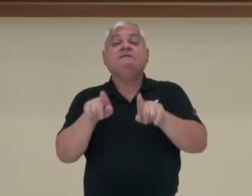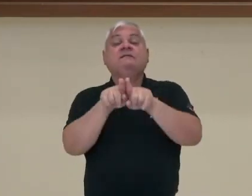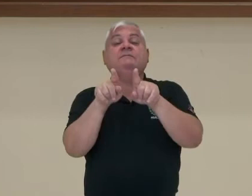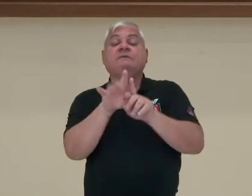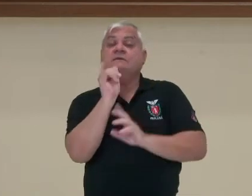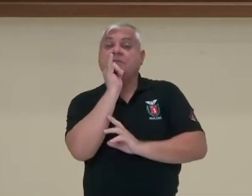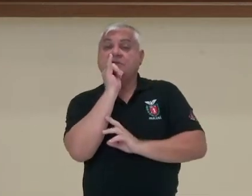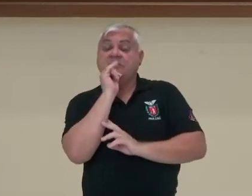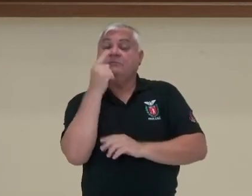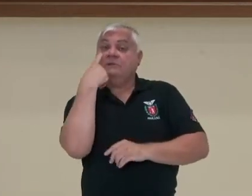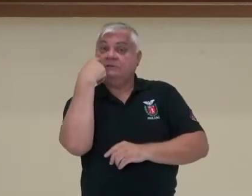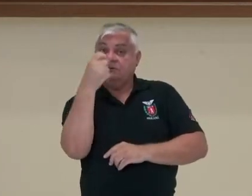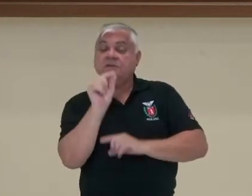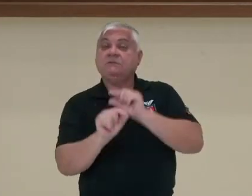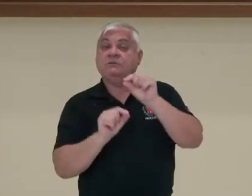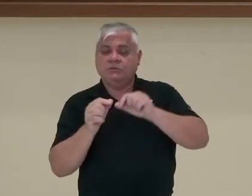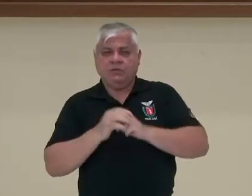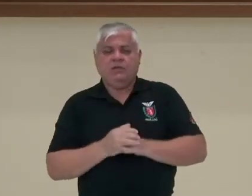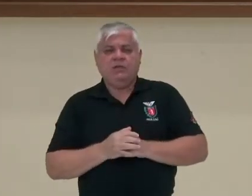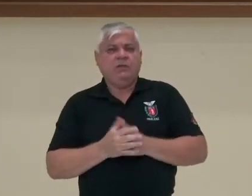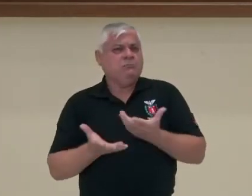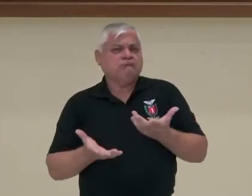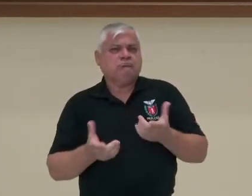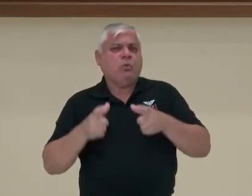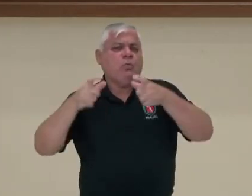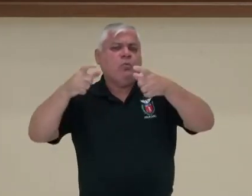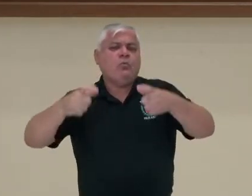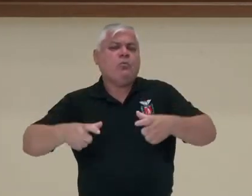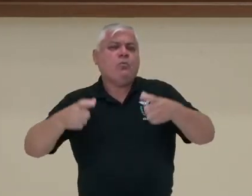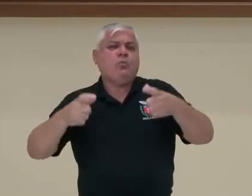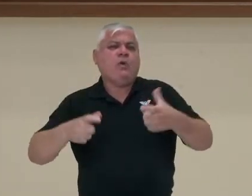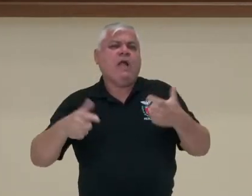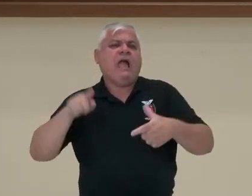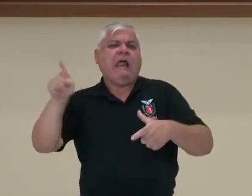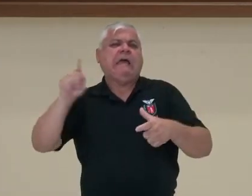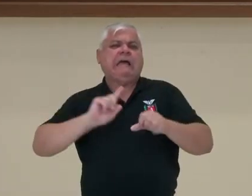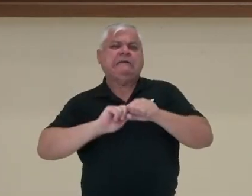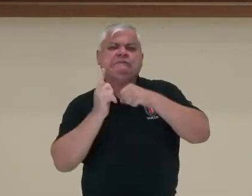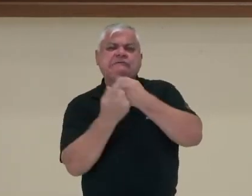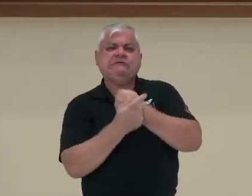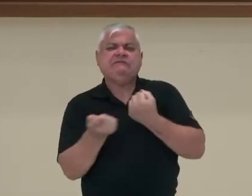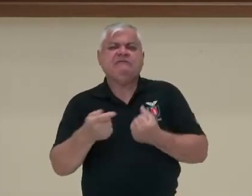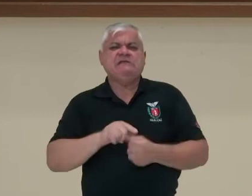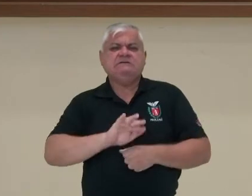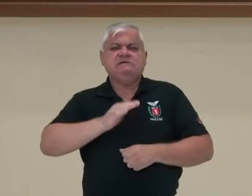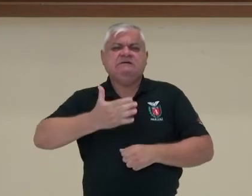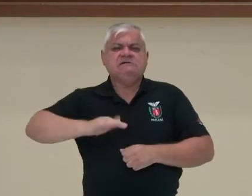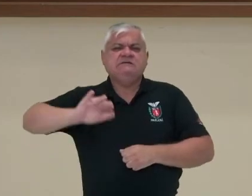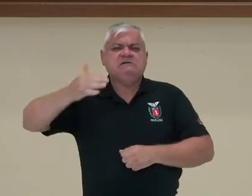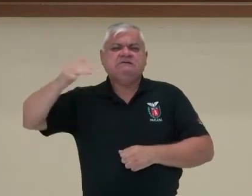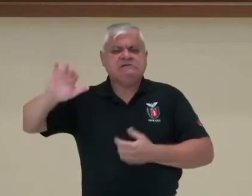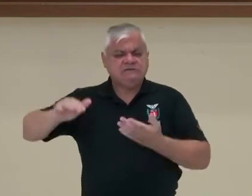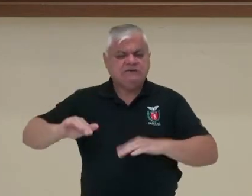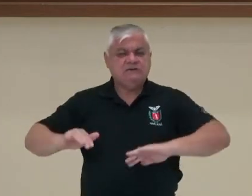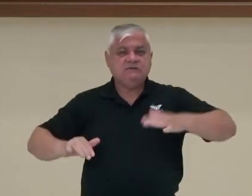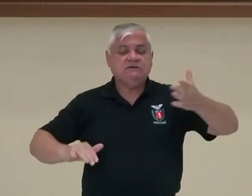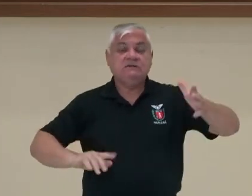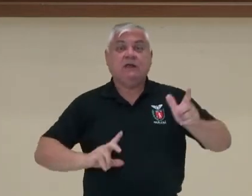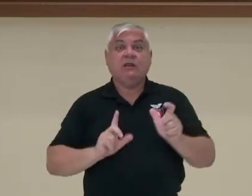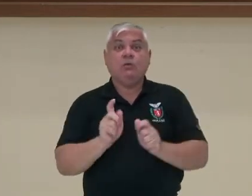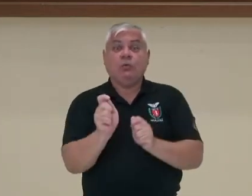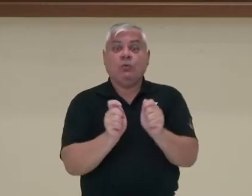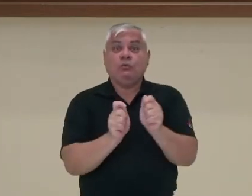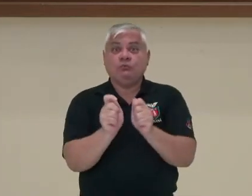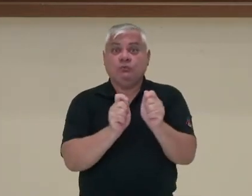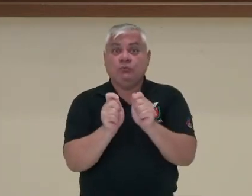outra coisa que é interessante, porque como o lugar, né, a geografia não ajudava na produção de alimentos, eles tinham que ter um controle